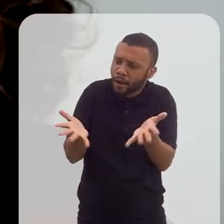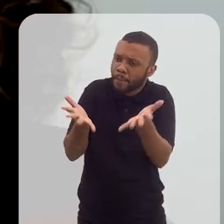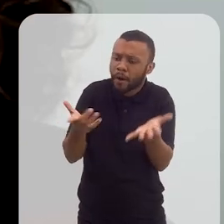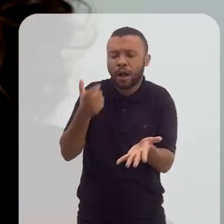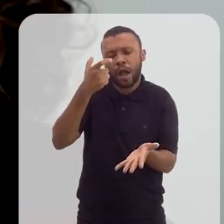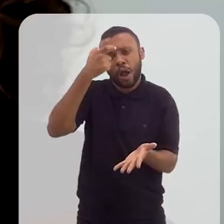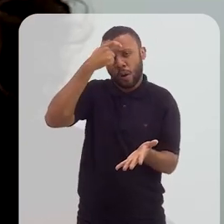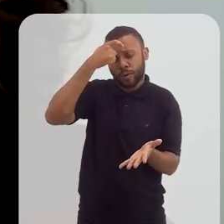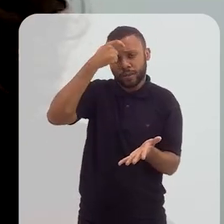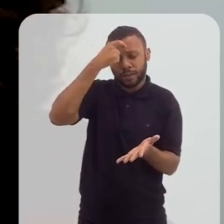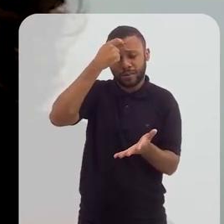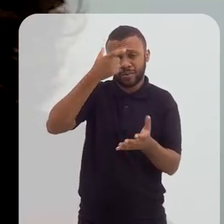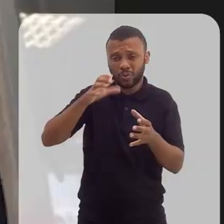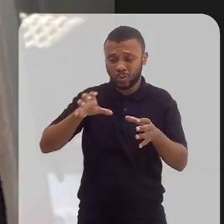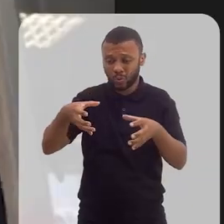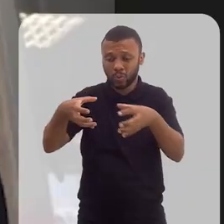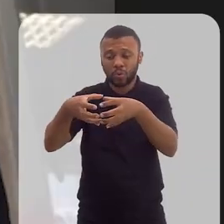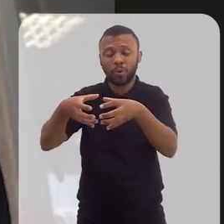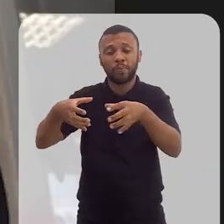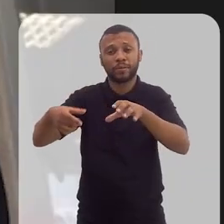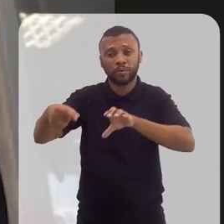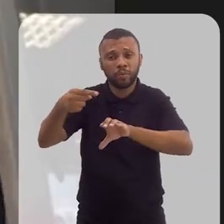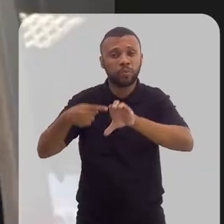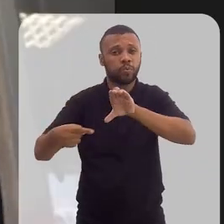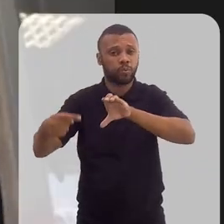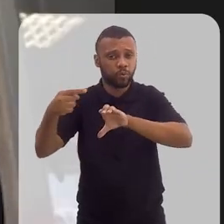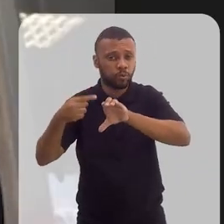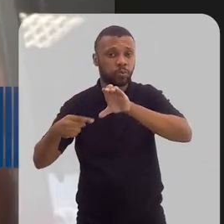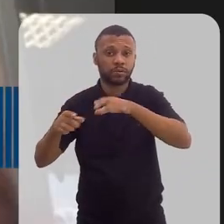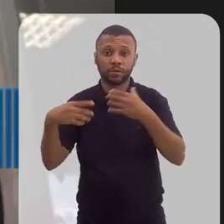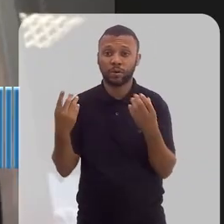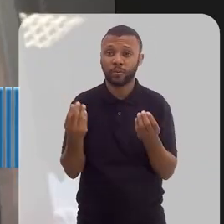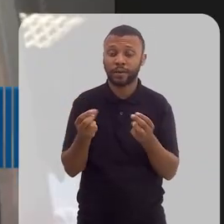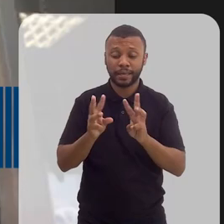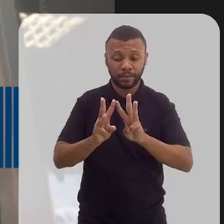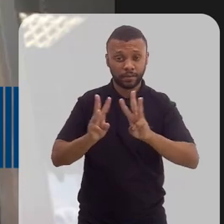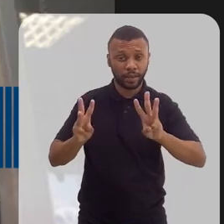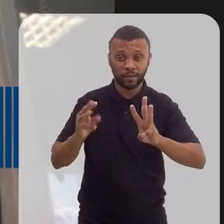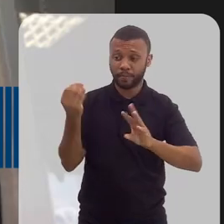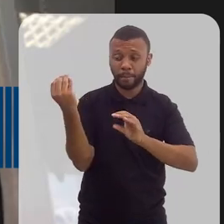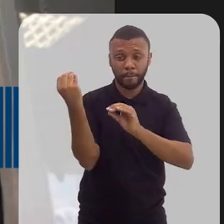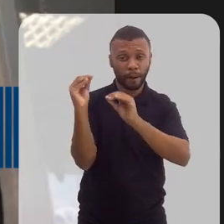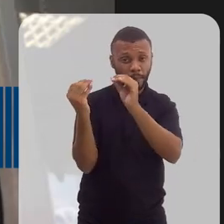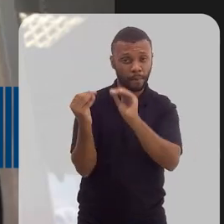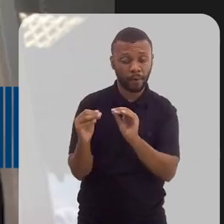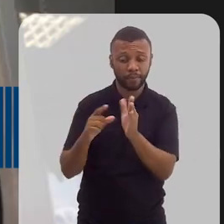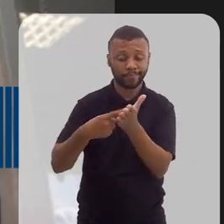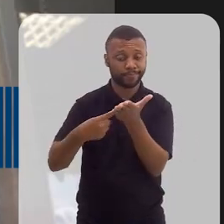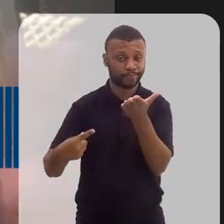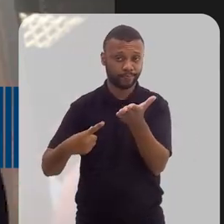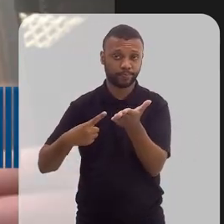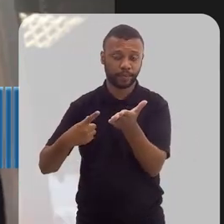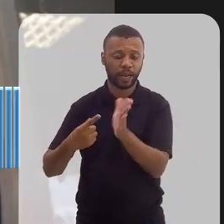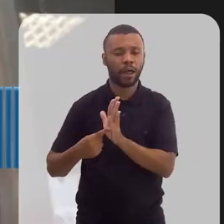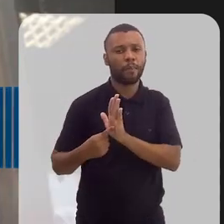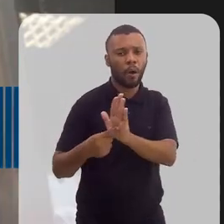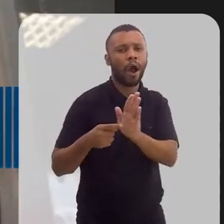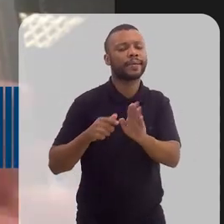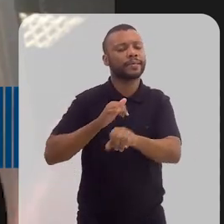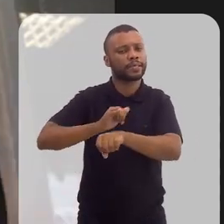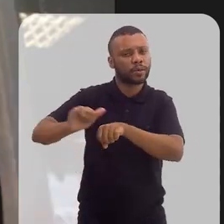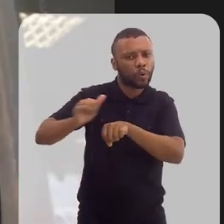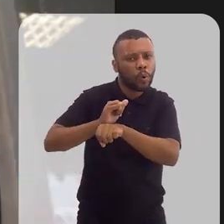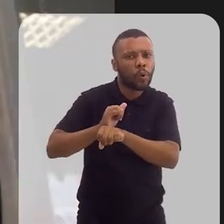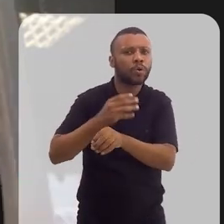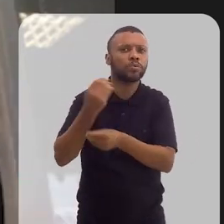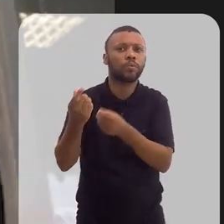dessa cadeia de valor. Isso é importante. E essa publicação, ela traz essas ferramentas para que qualquer empresa de